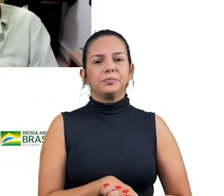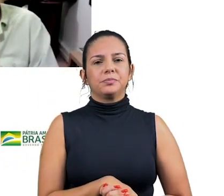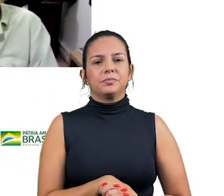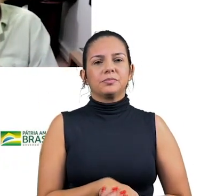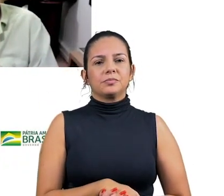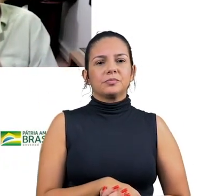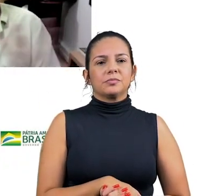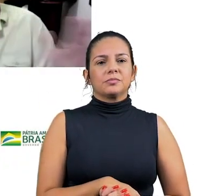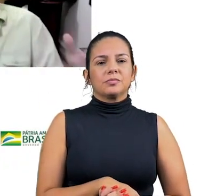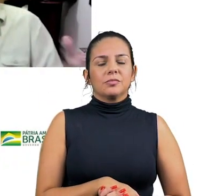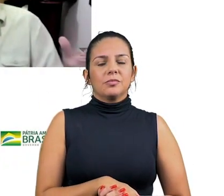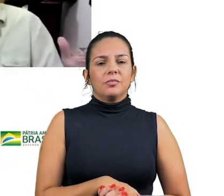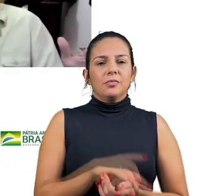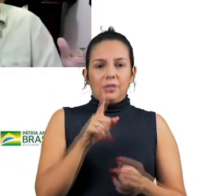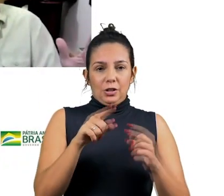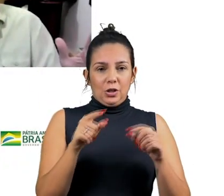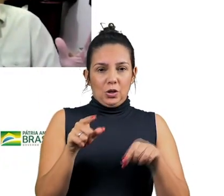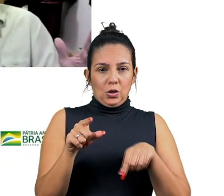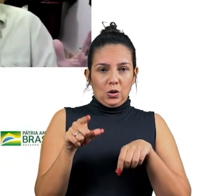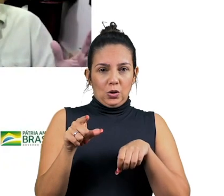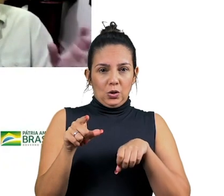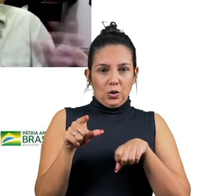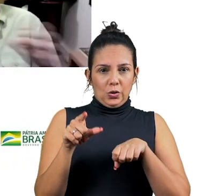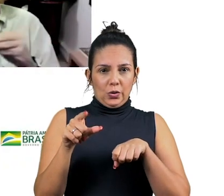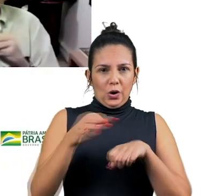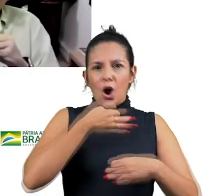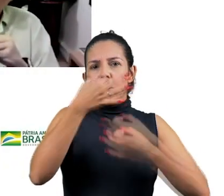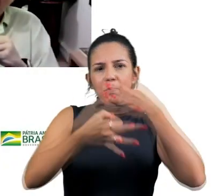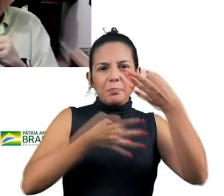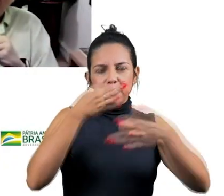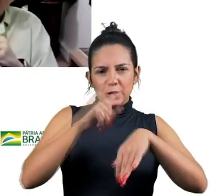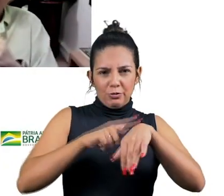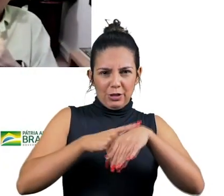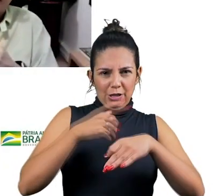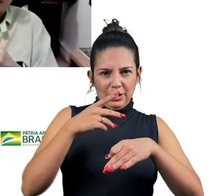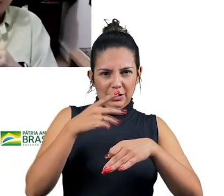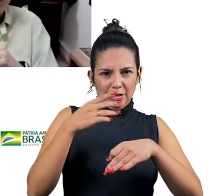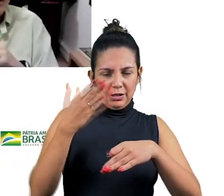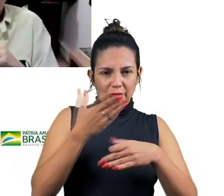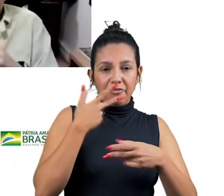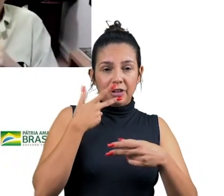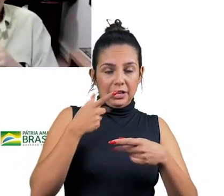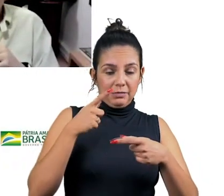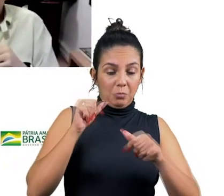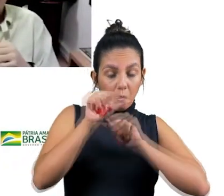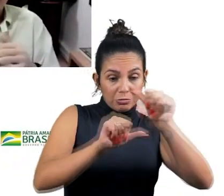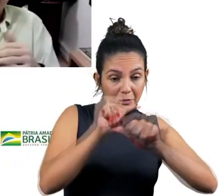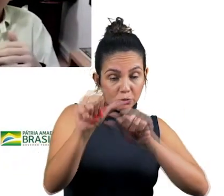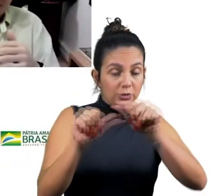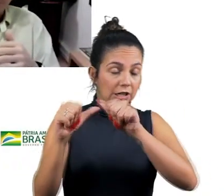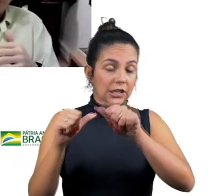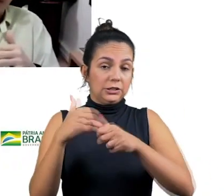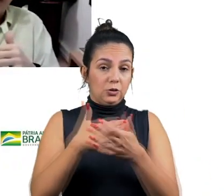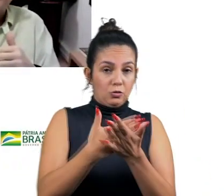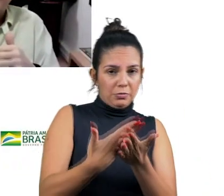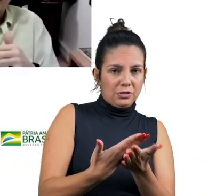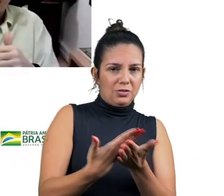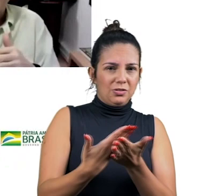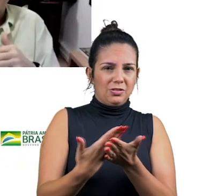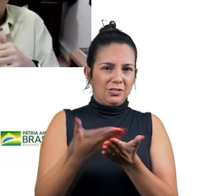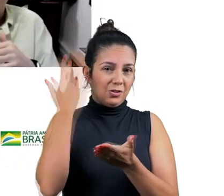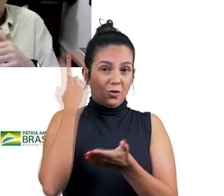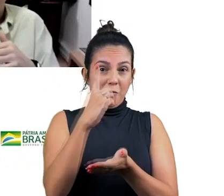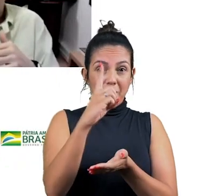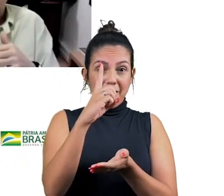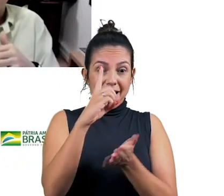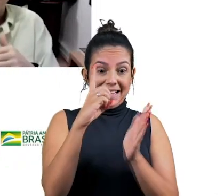era do imprevisto, o argumento, como eu estava falando de um tempo mais longo, na era do imprevisto estou falando da grande transição, que começou há mais de uma